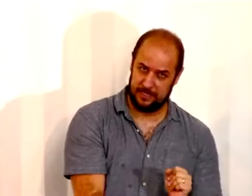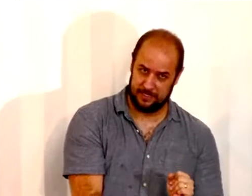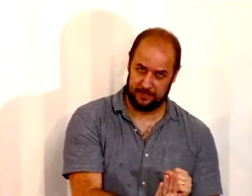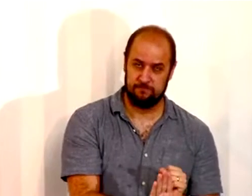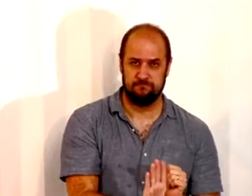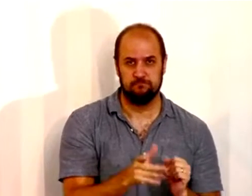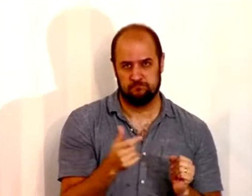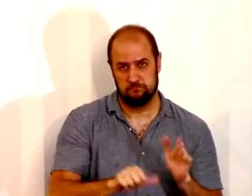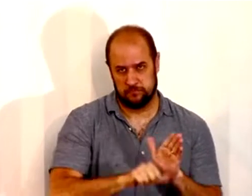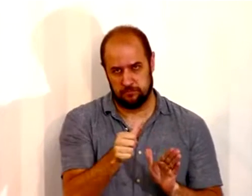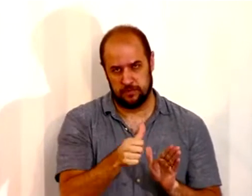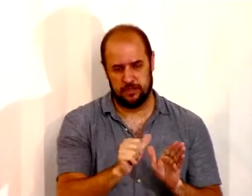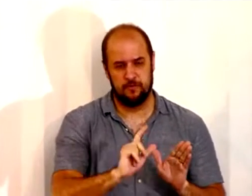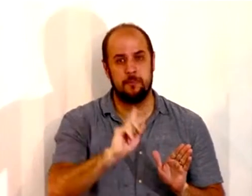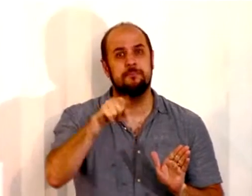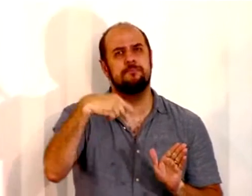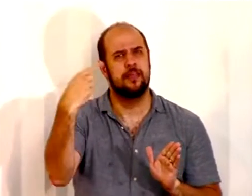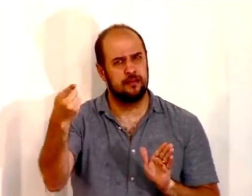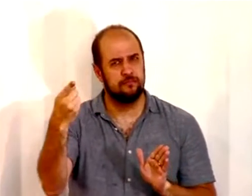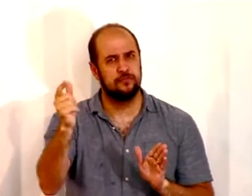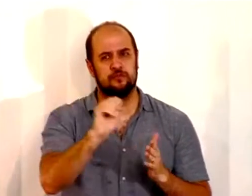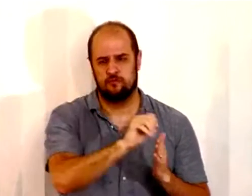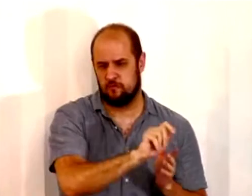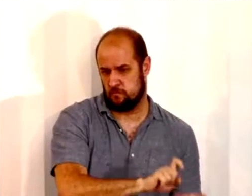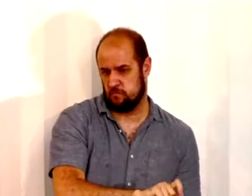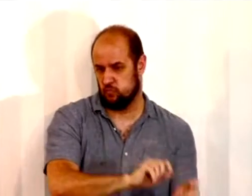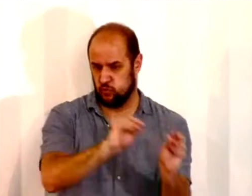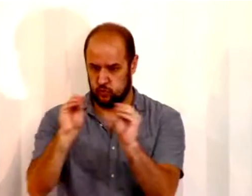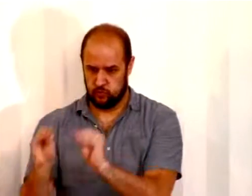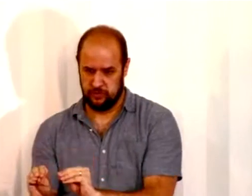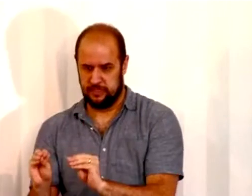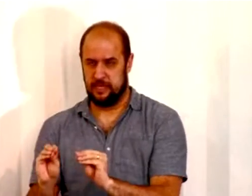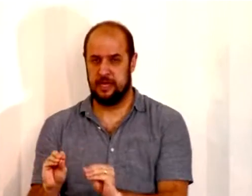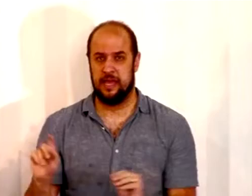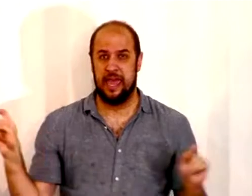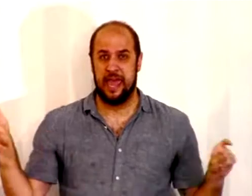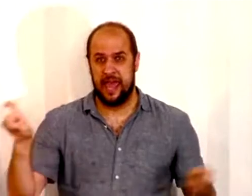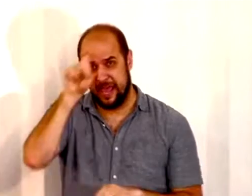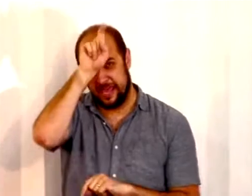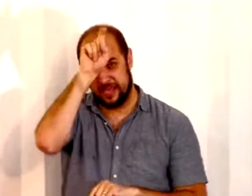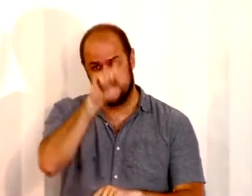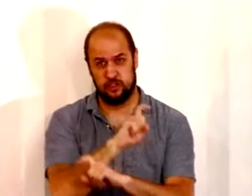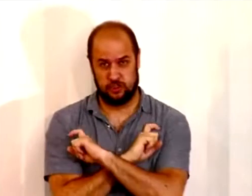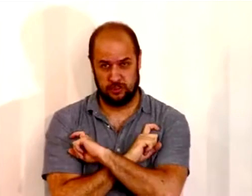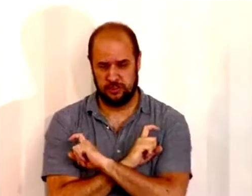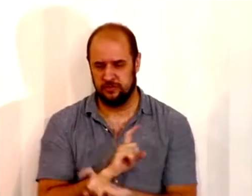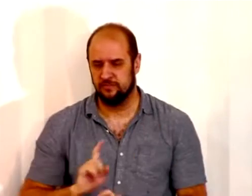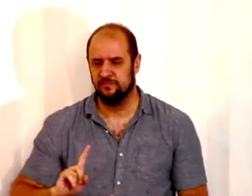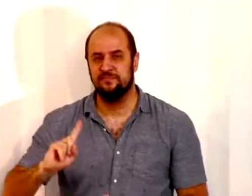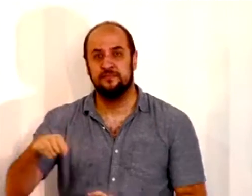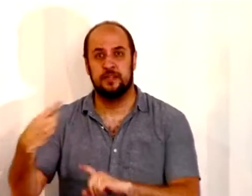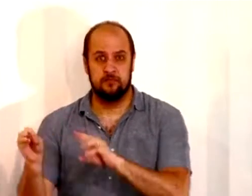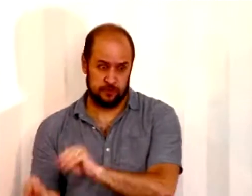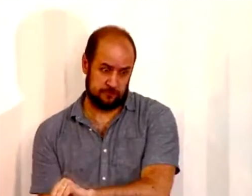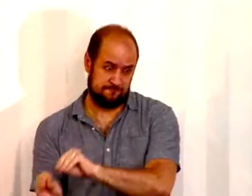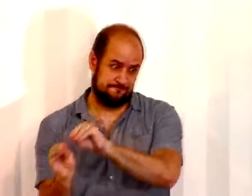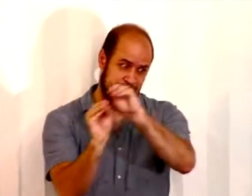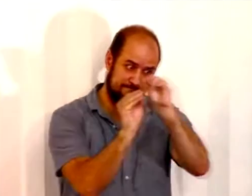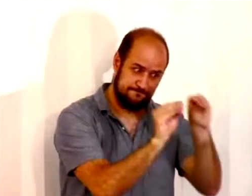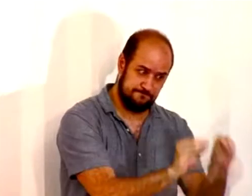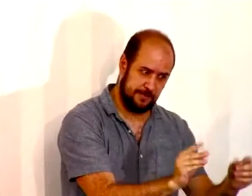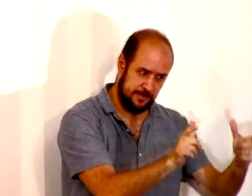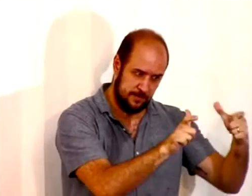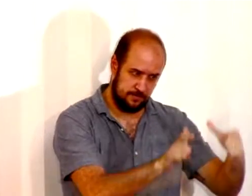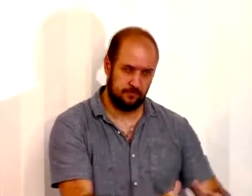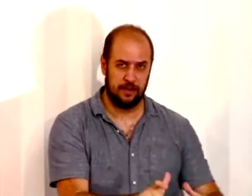por orientação do Senhor, eles vão para o Egito, passam 2 anos no Egito, mas quando eles regressam àquela terra após